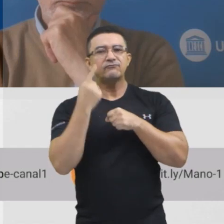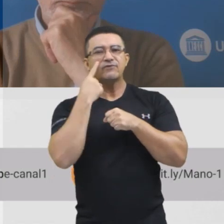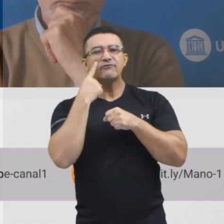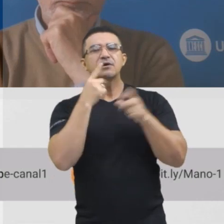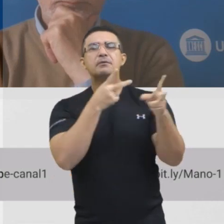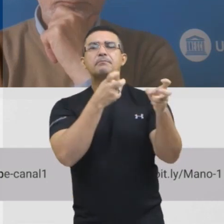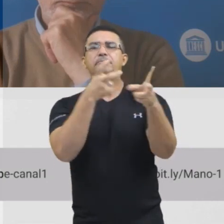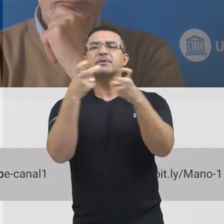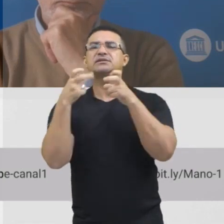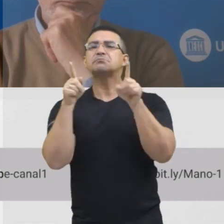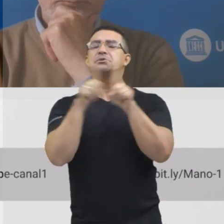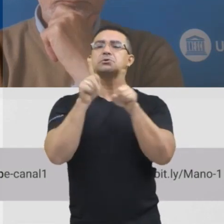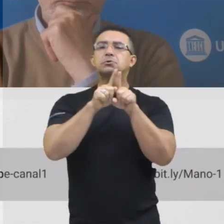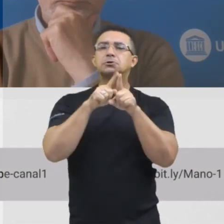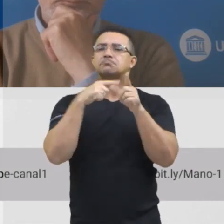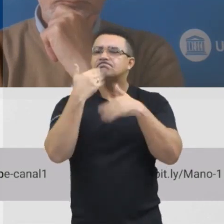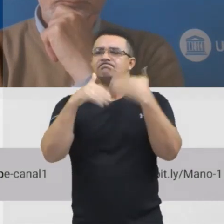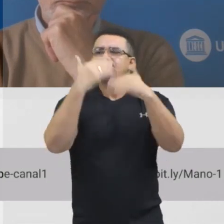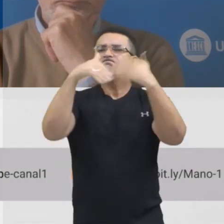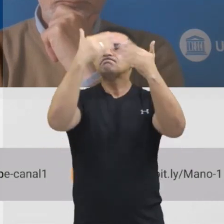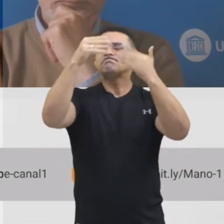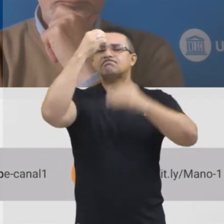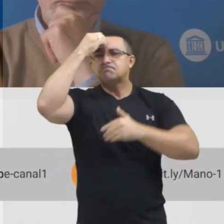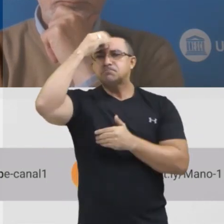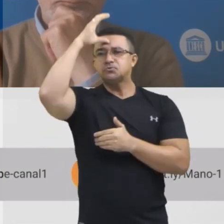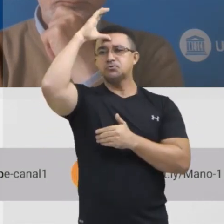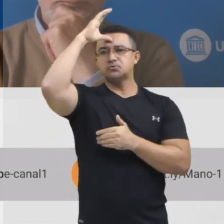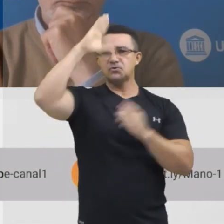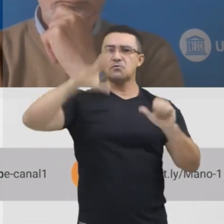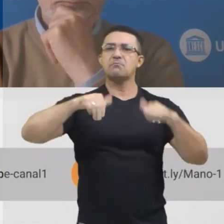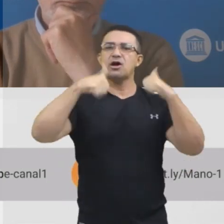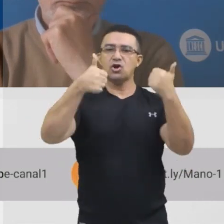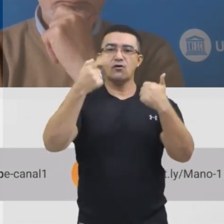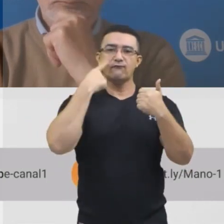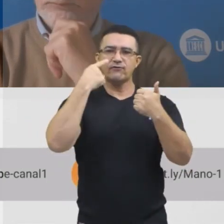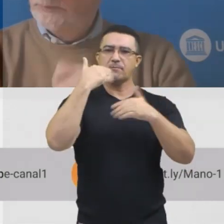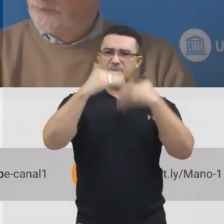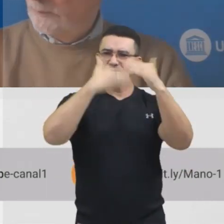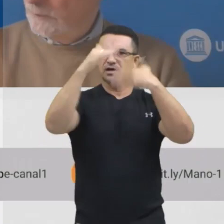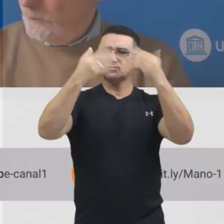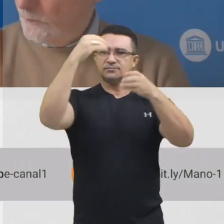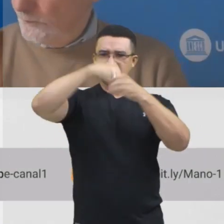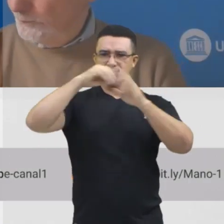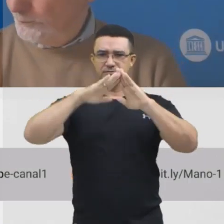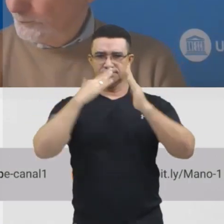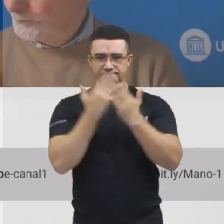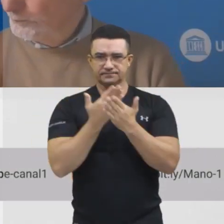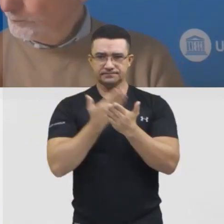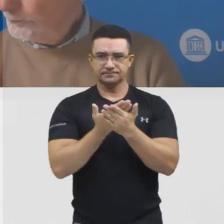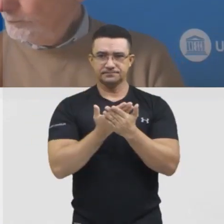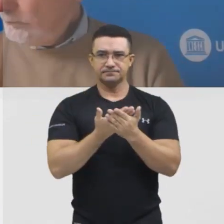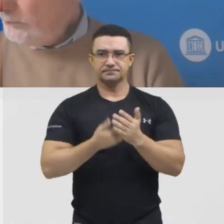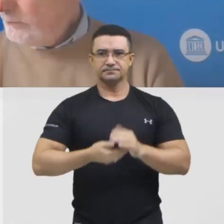uma maturidade maior de processos que podem acontecer dentro da escola.